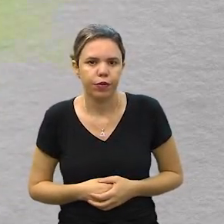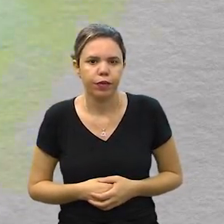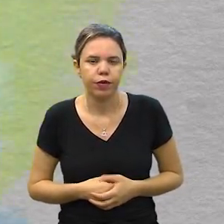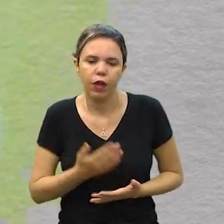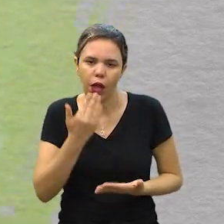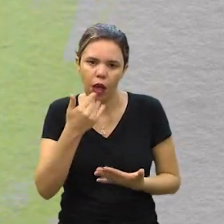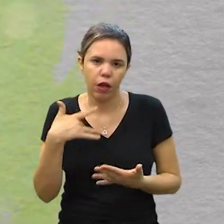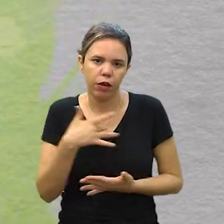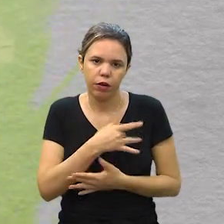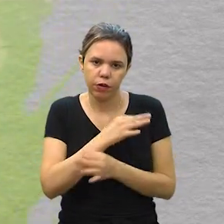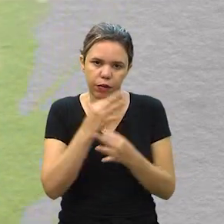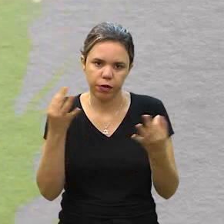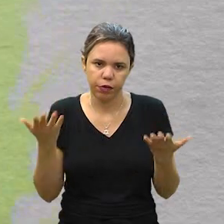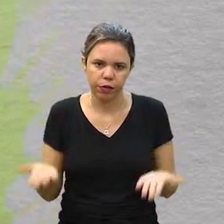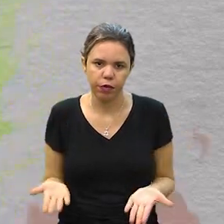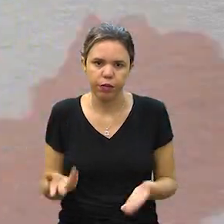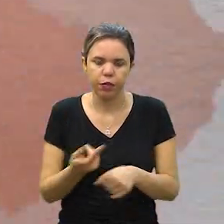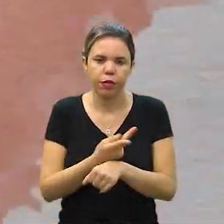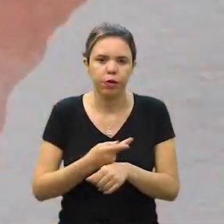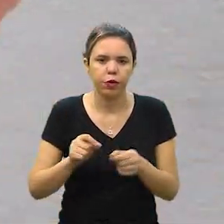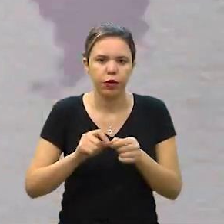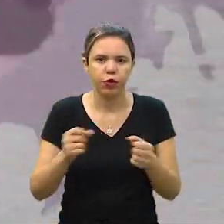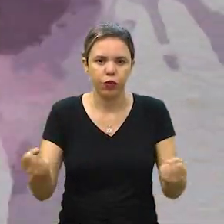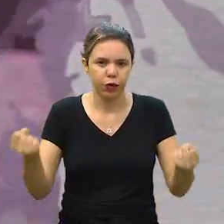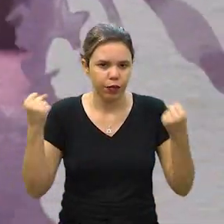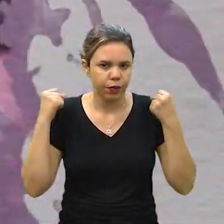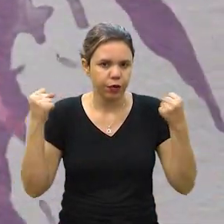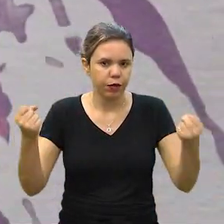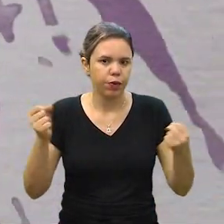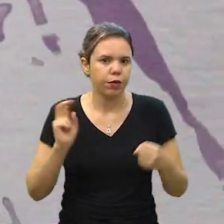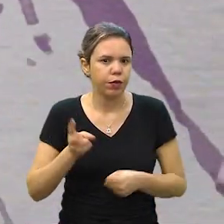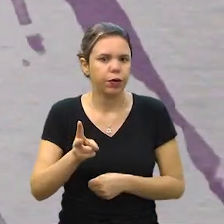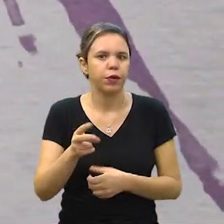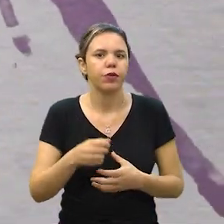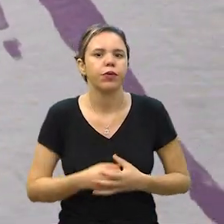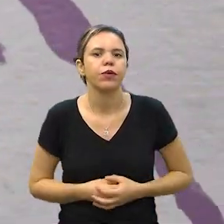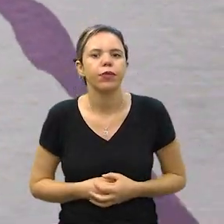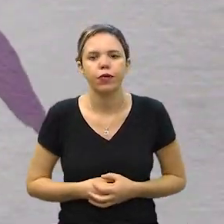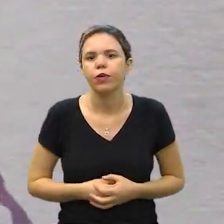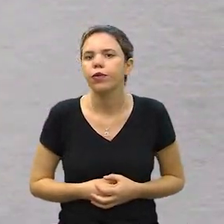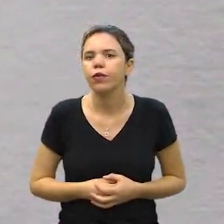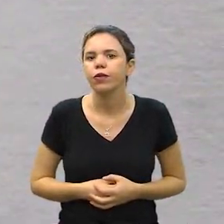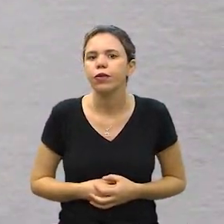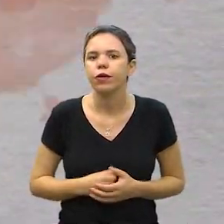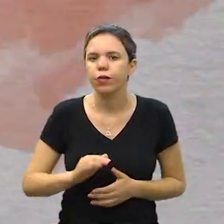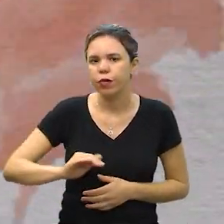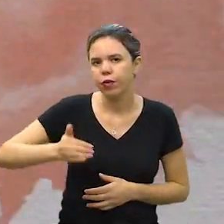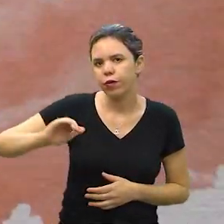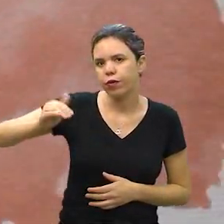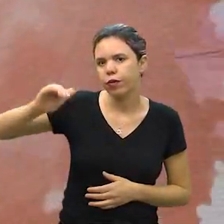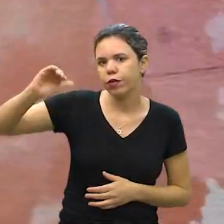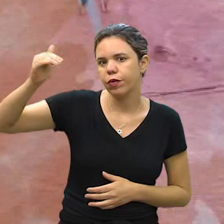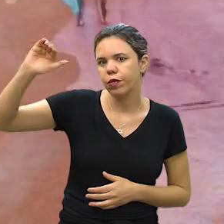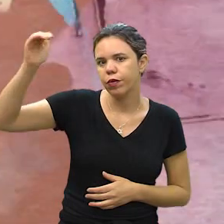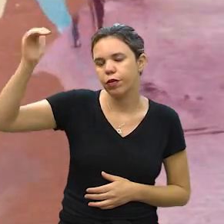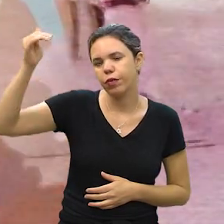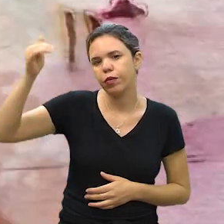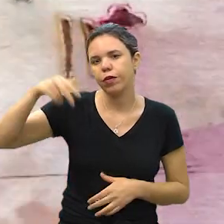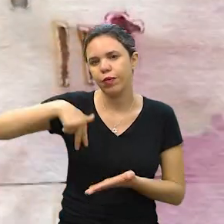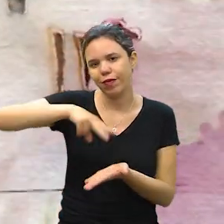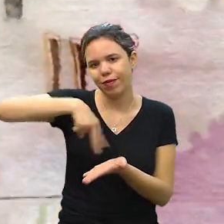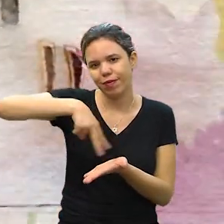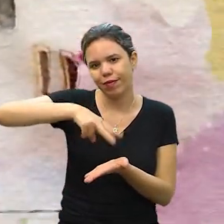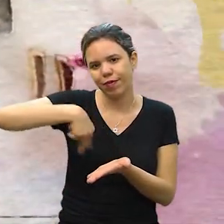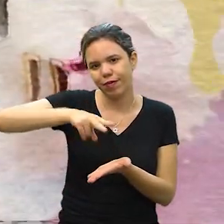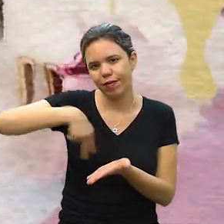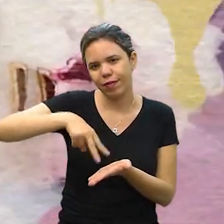Tenha uma alimentação saudável e procure fazer atividade física regularmente, como subir escadas, dançar e